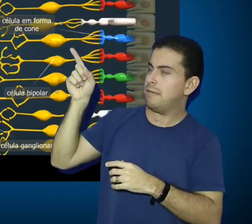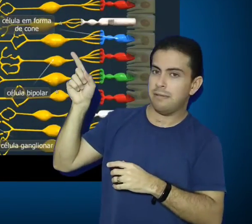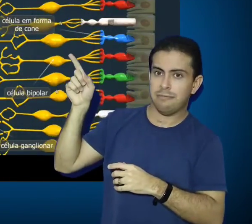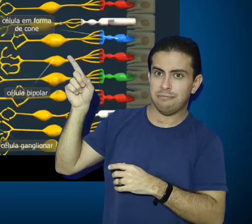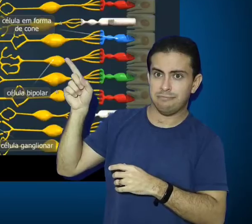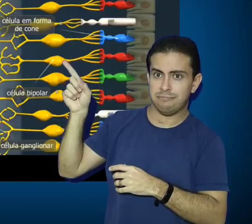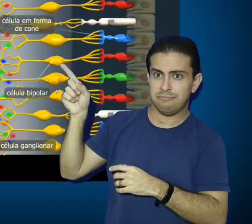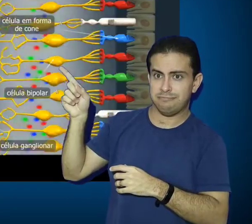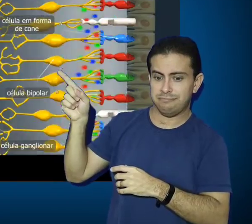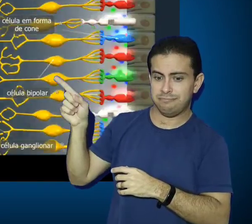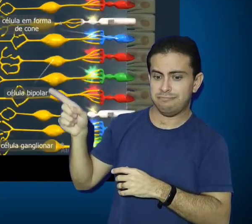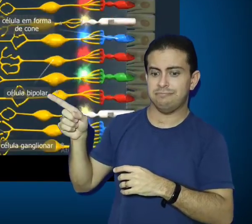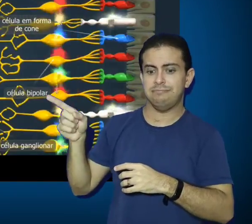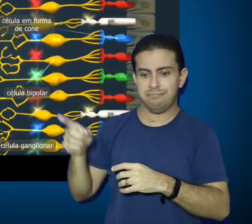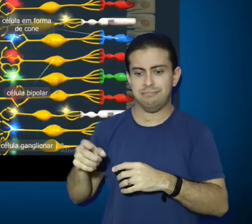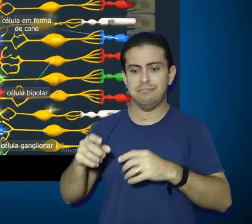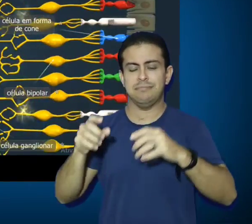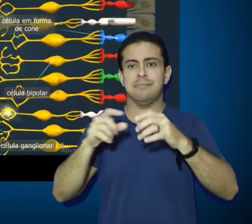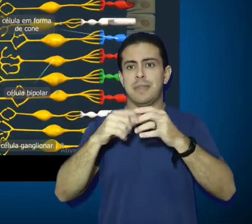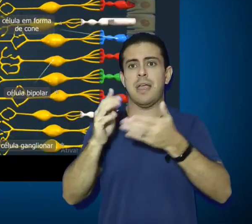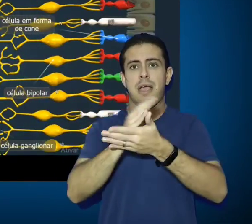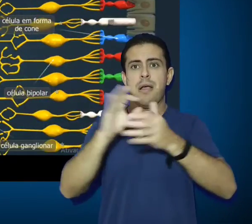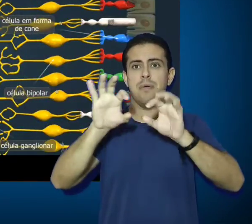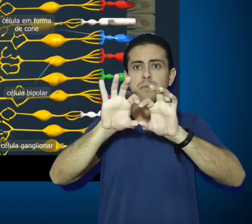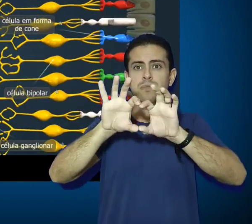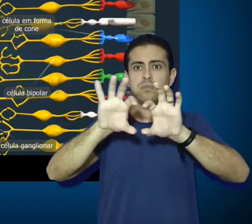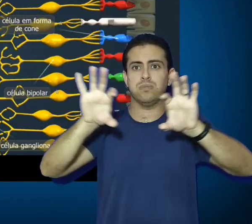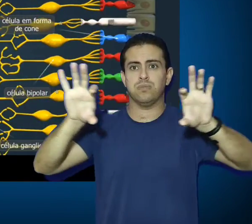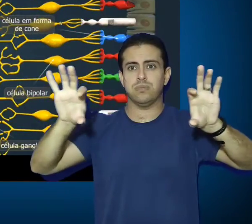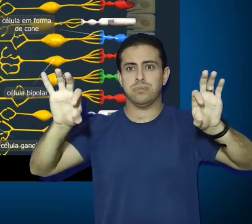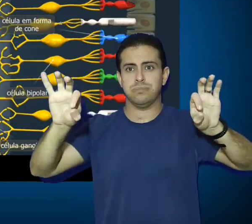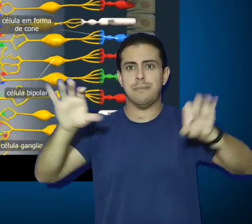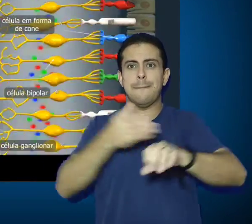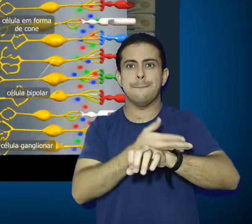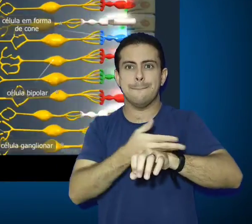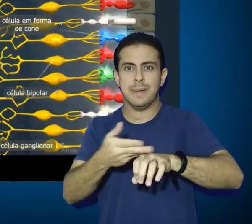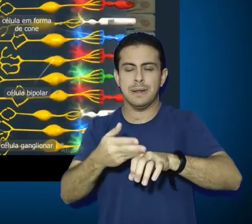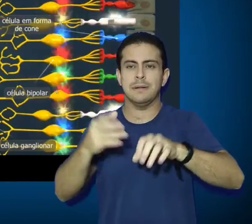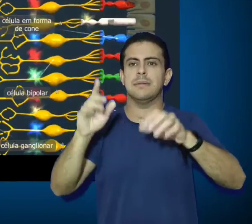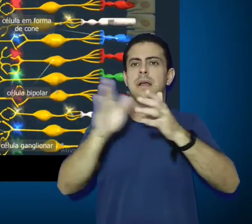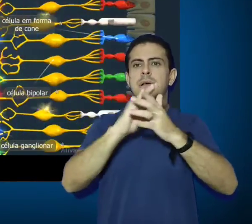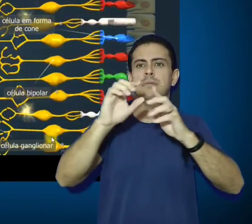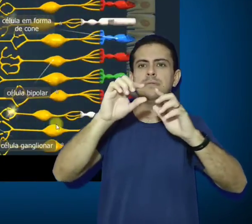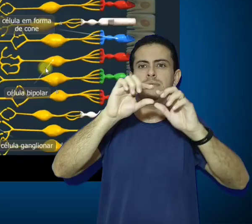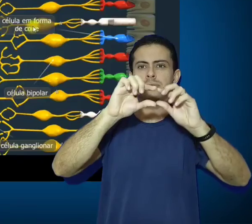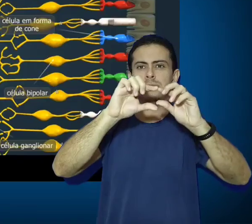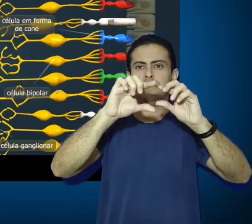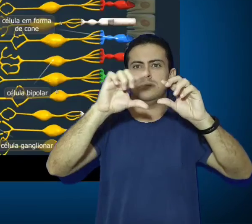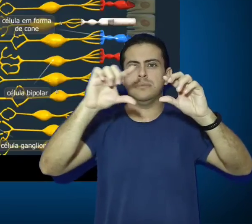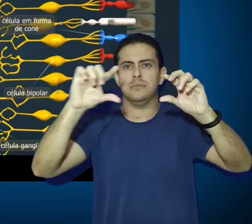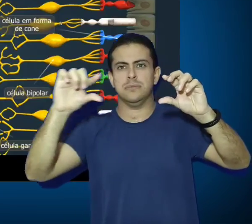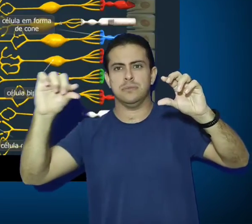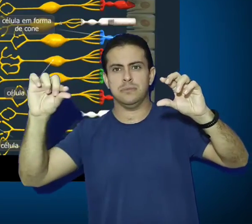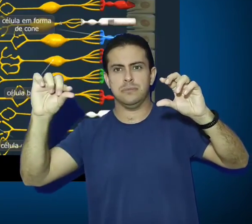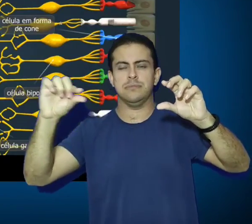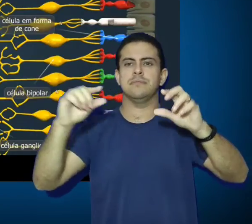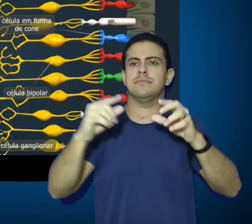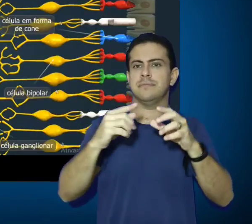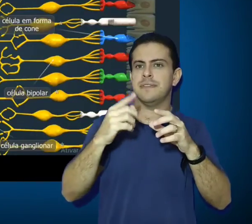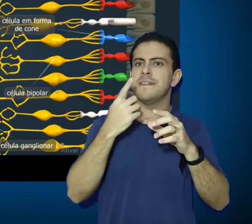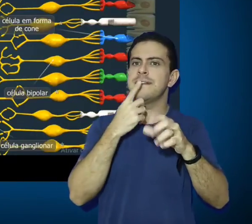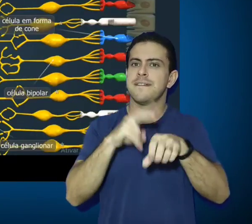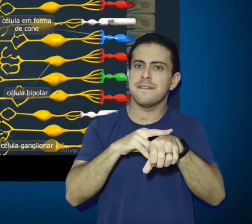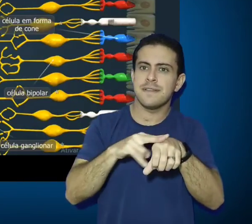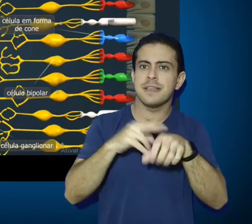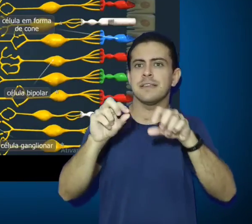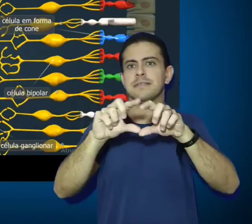bipolar e ganglionar. Estudaremos precisamente as células do tipo bastonete que são